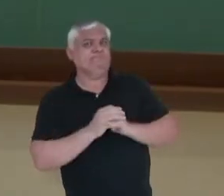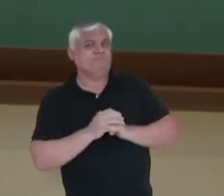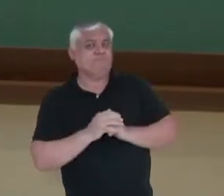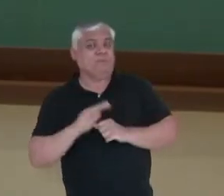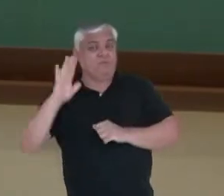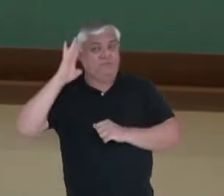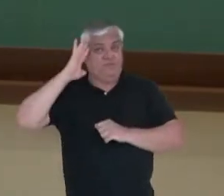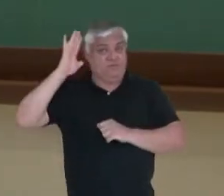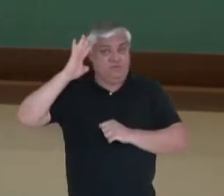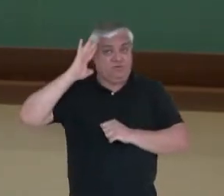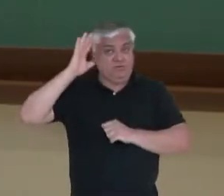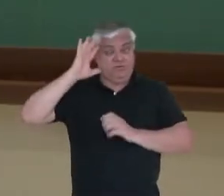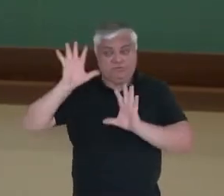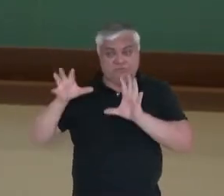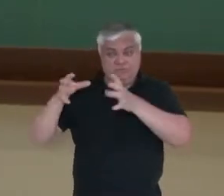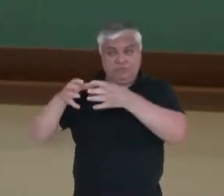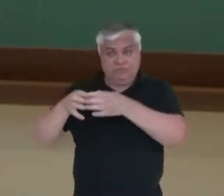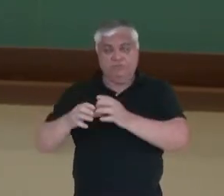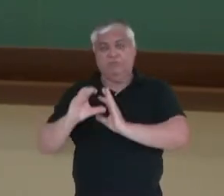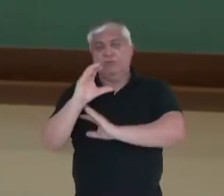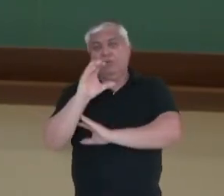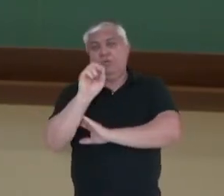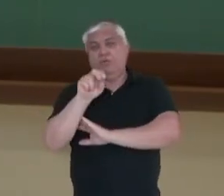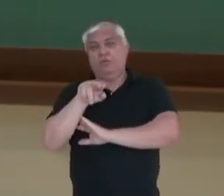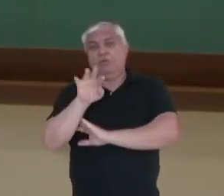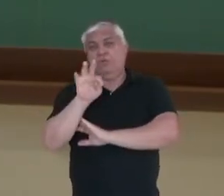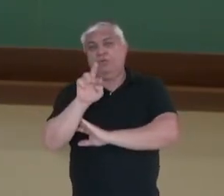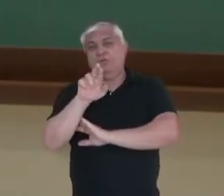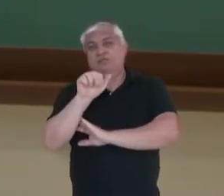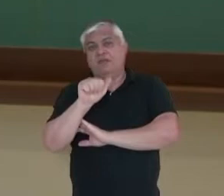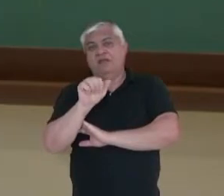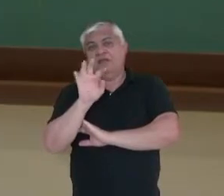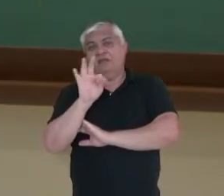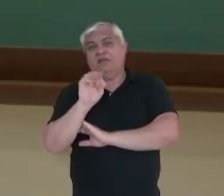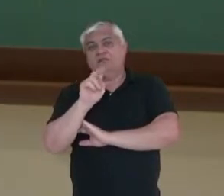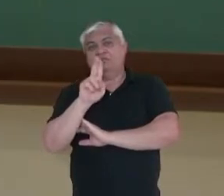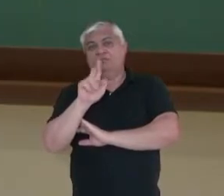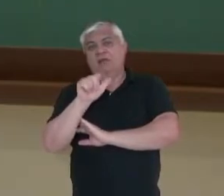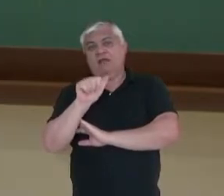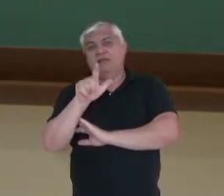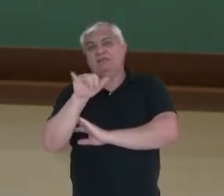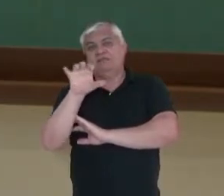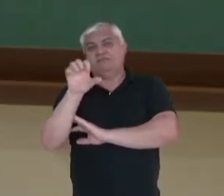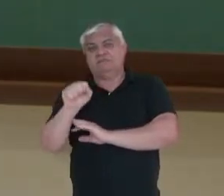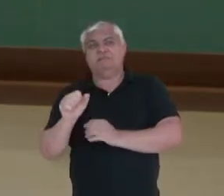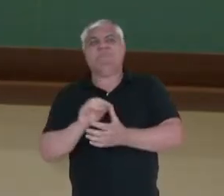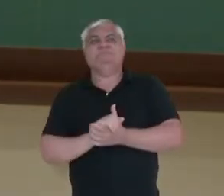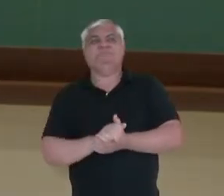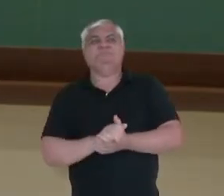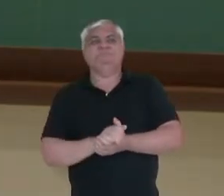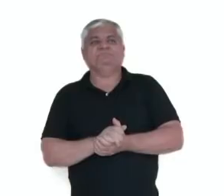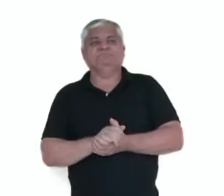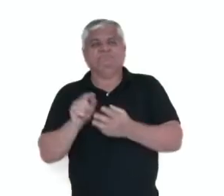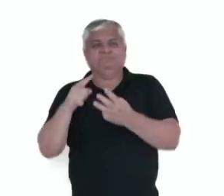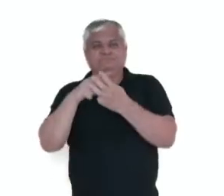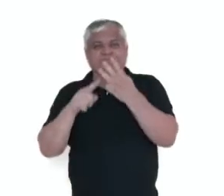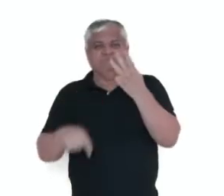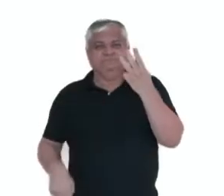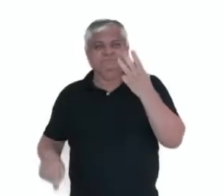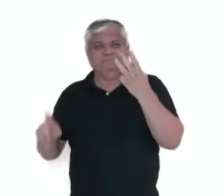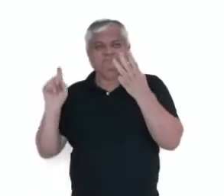filósofos chamados contratualistas vão buscar entender e investigar. Aqui nós temos os